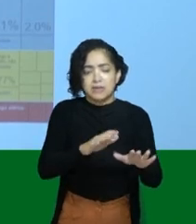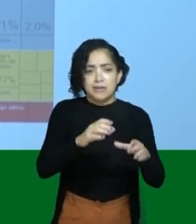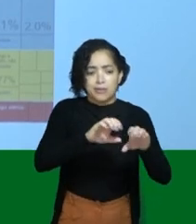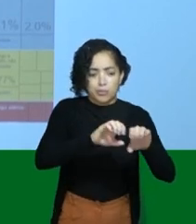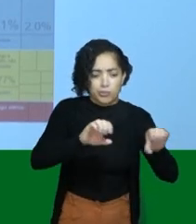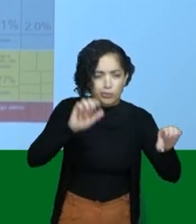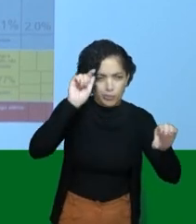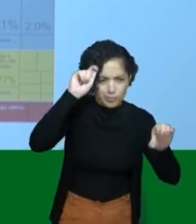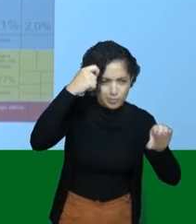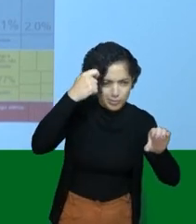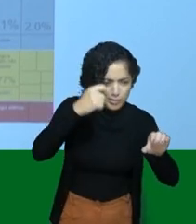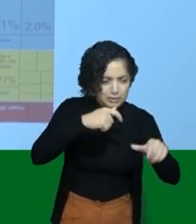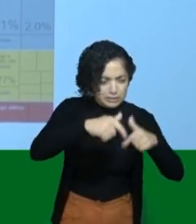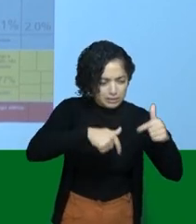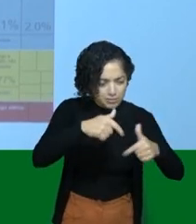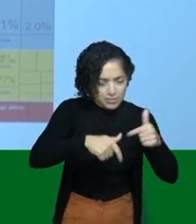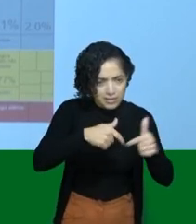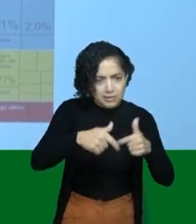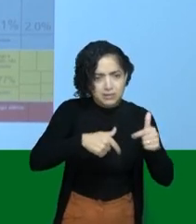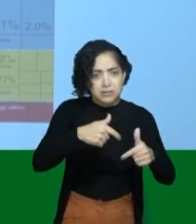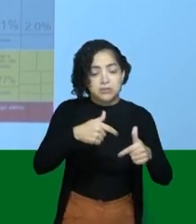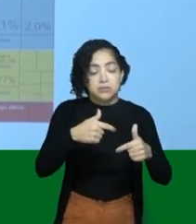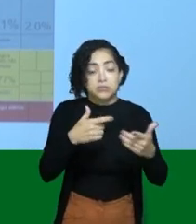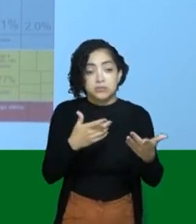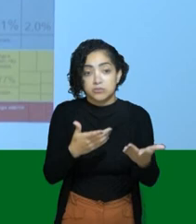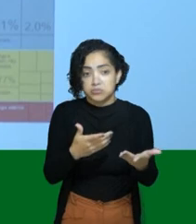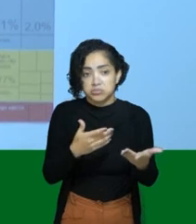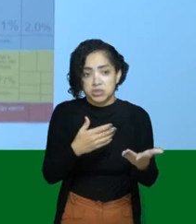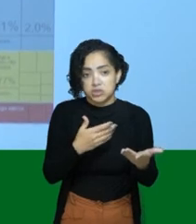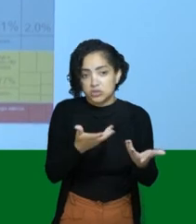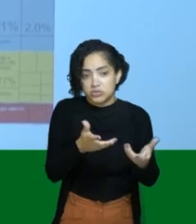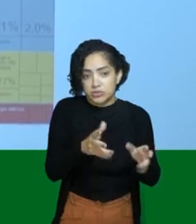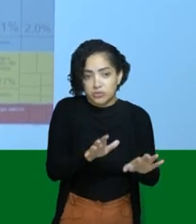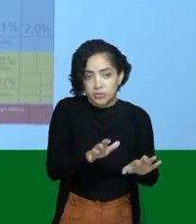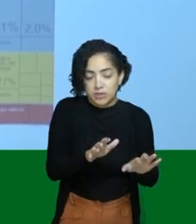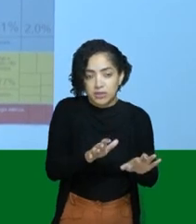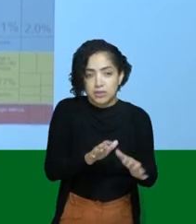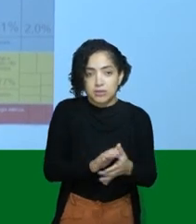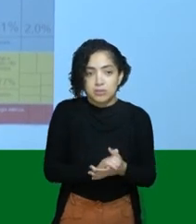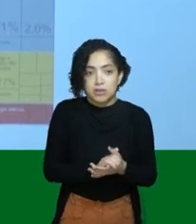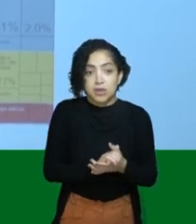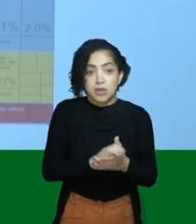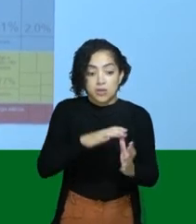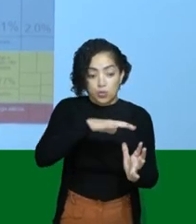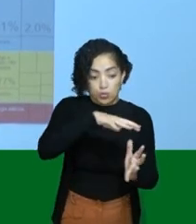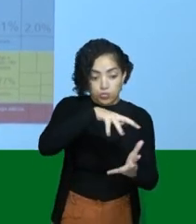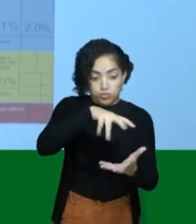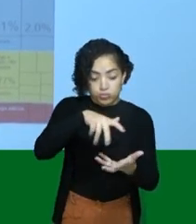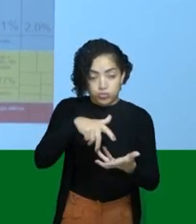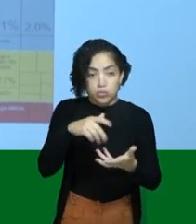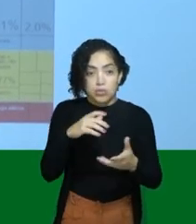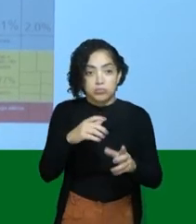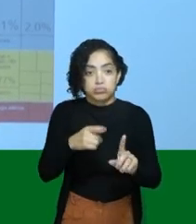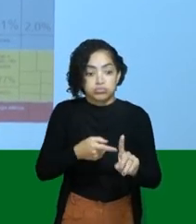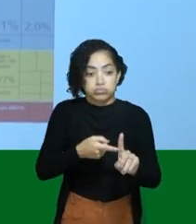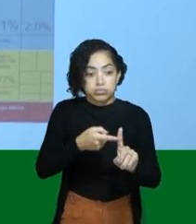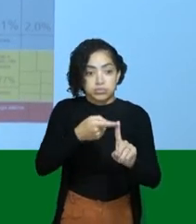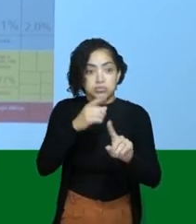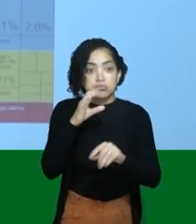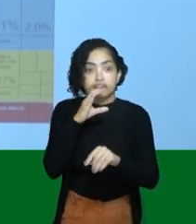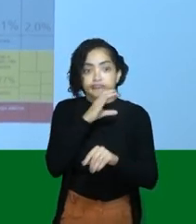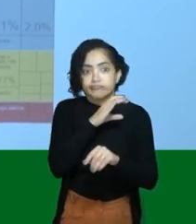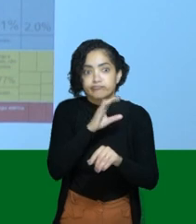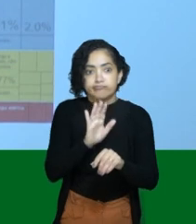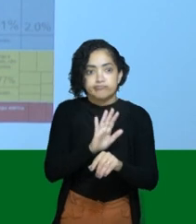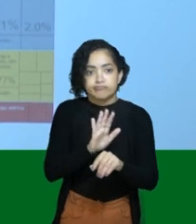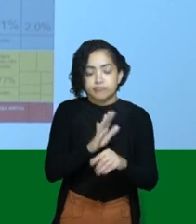carvão ou em condições subhumanas no campo, com o aquecimento global. Não?